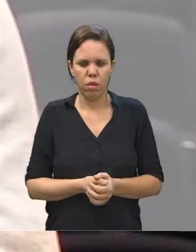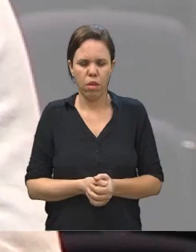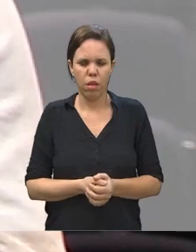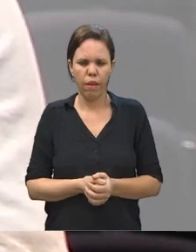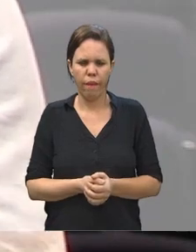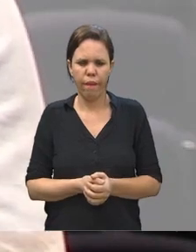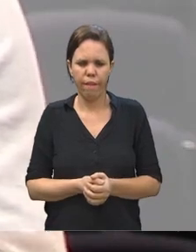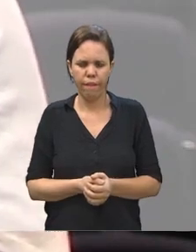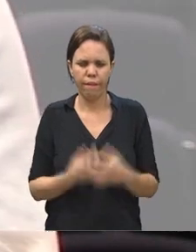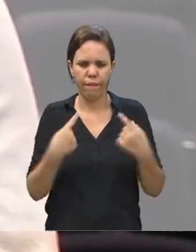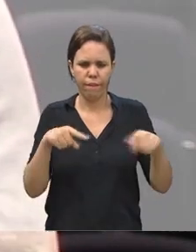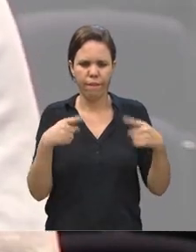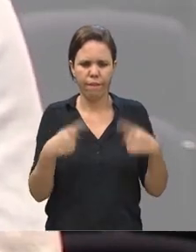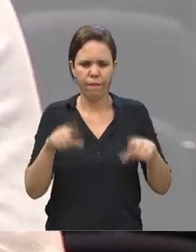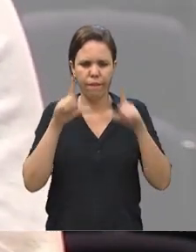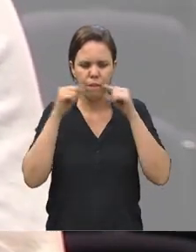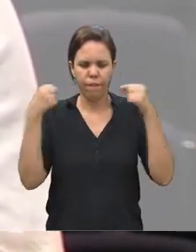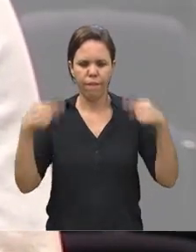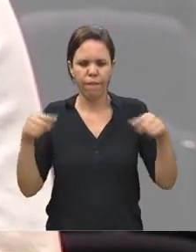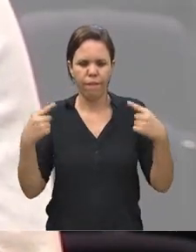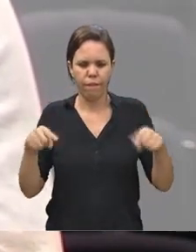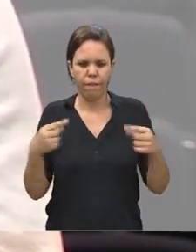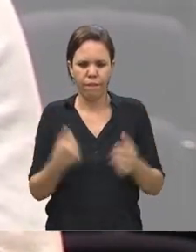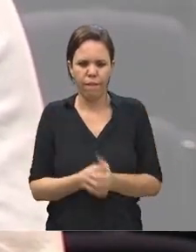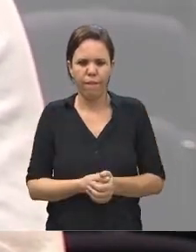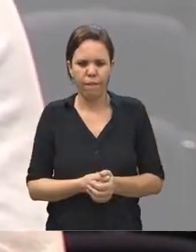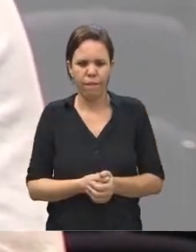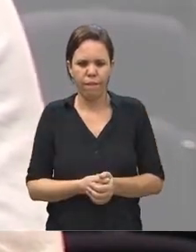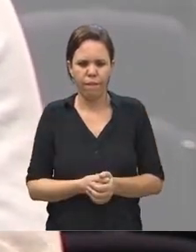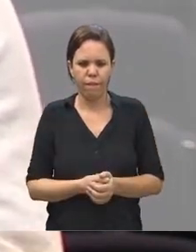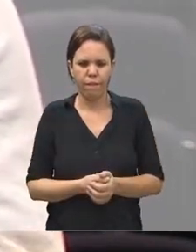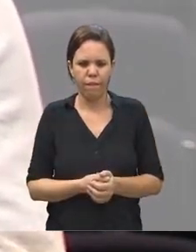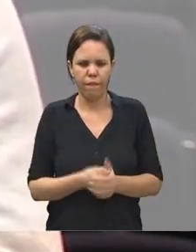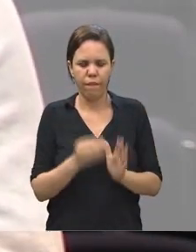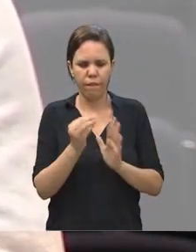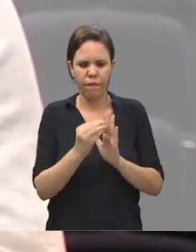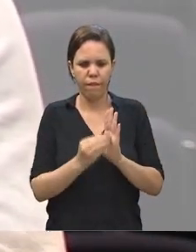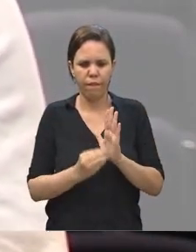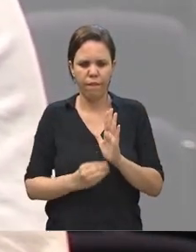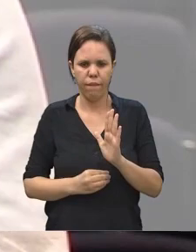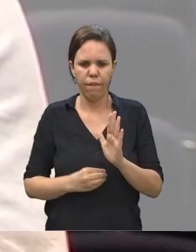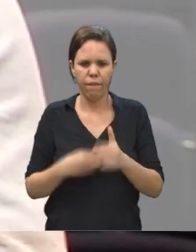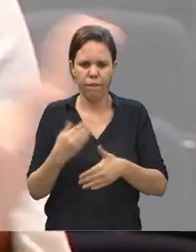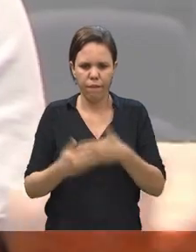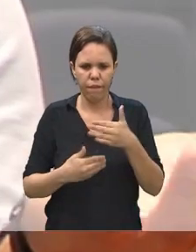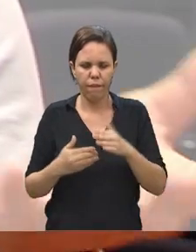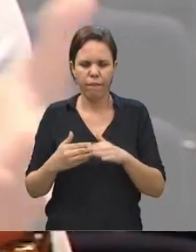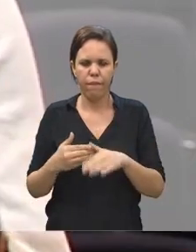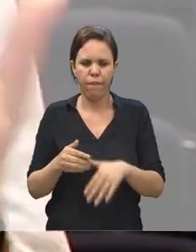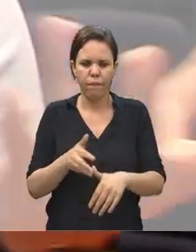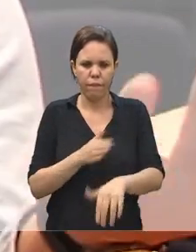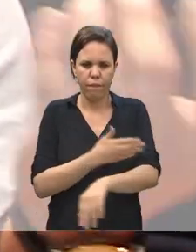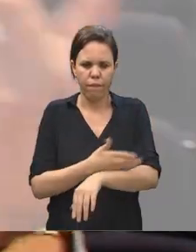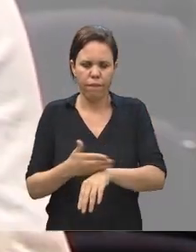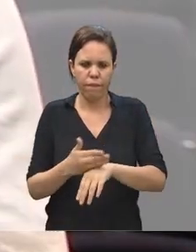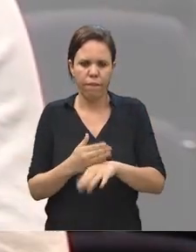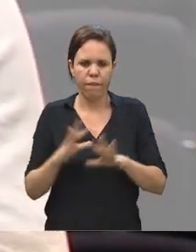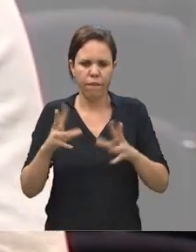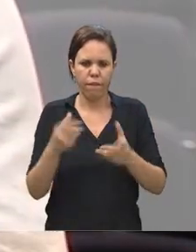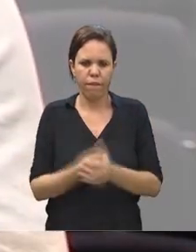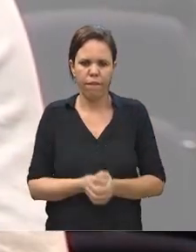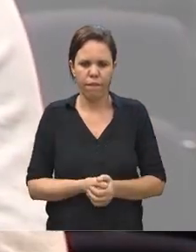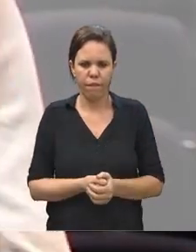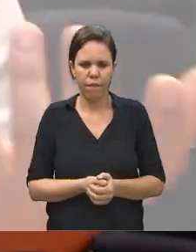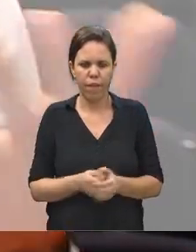popular. Inclui a música de Carlos Gomes, inclui os repertórios habituais. Com todos esses pratos,